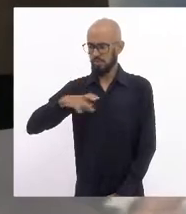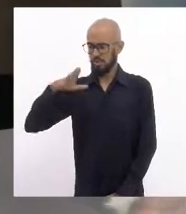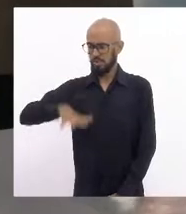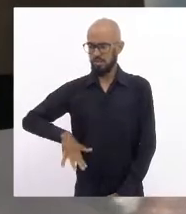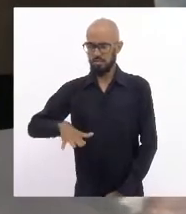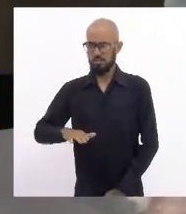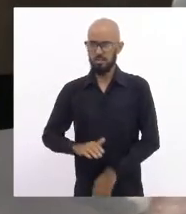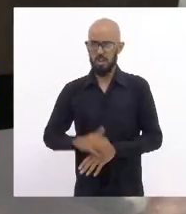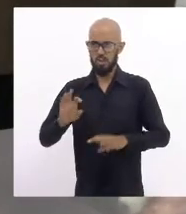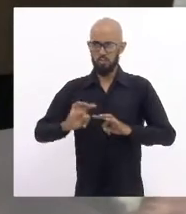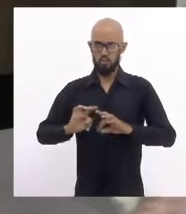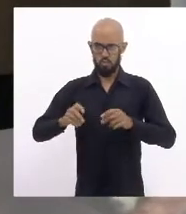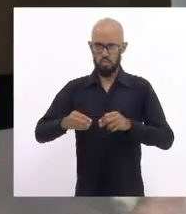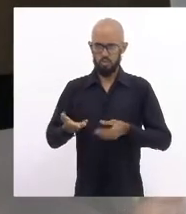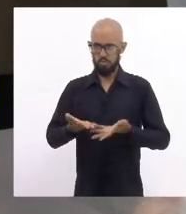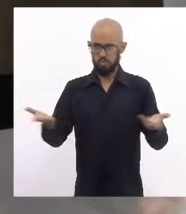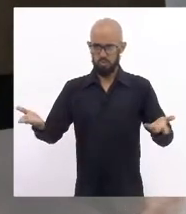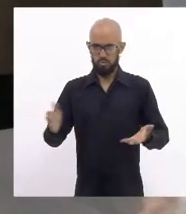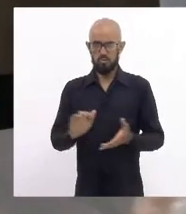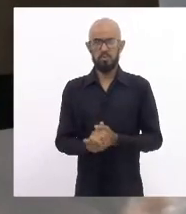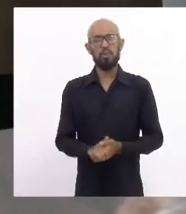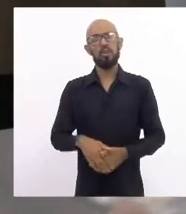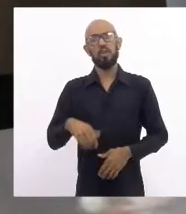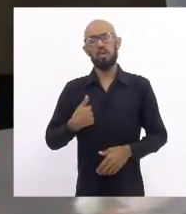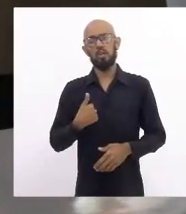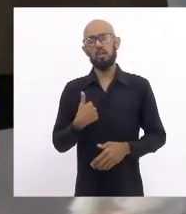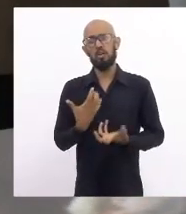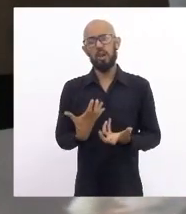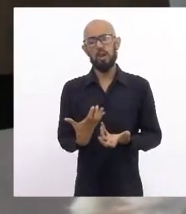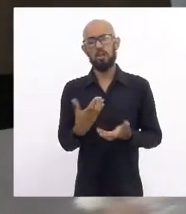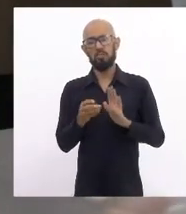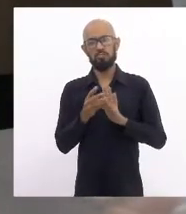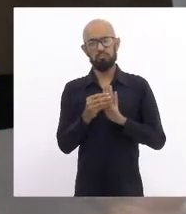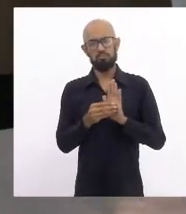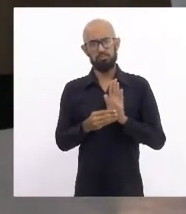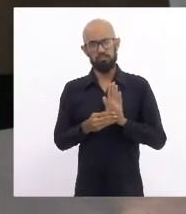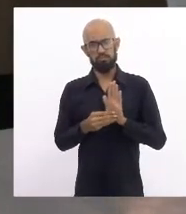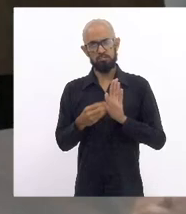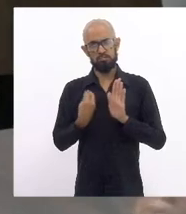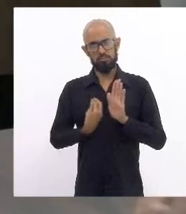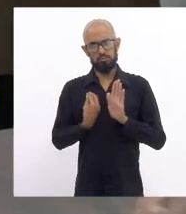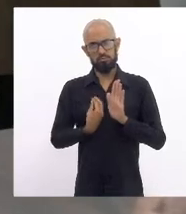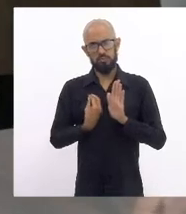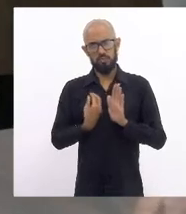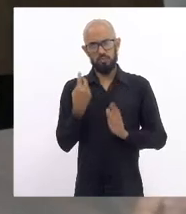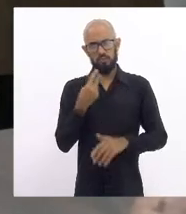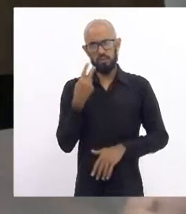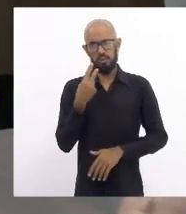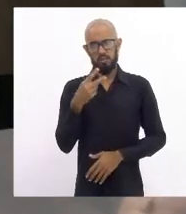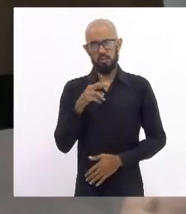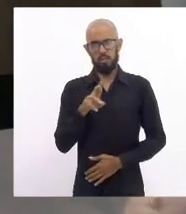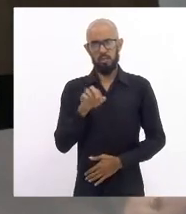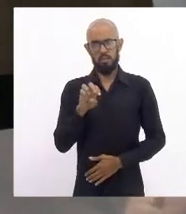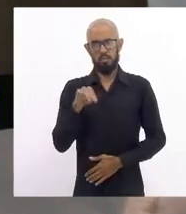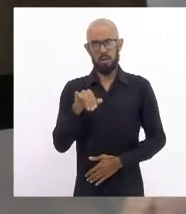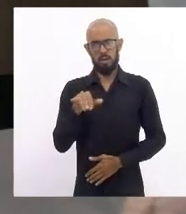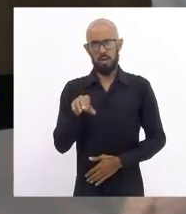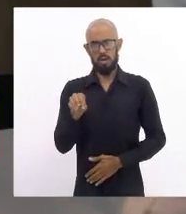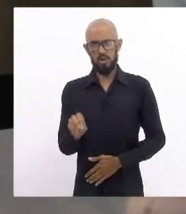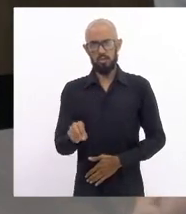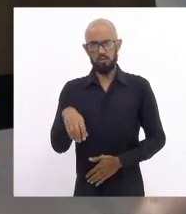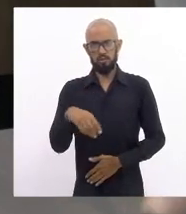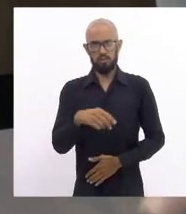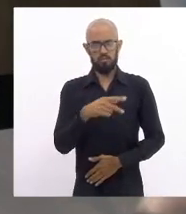a todas e todos. Eu, inicialmente, quero registrar aqui a presença do vereador Romário, do PCdoB,